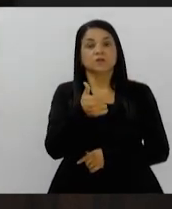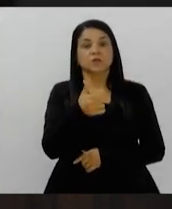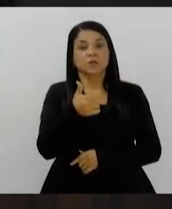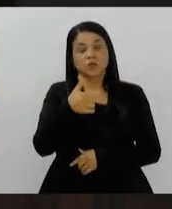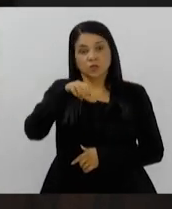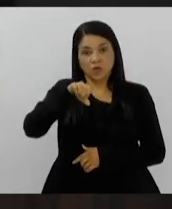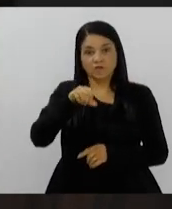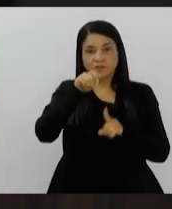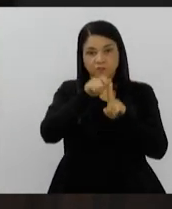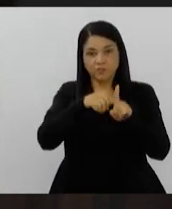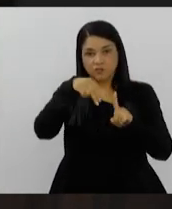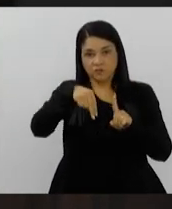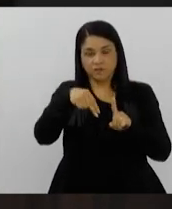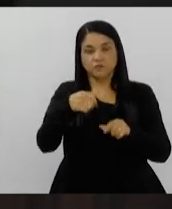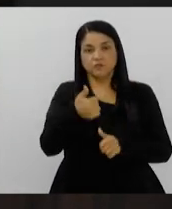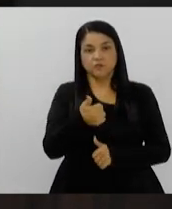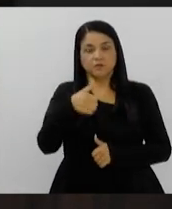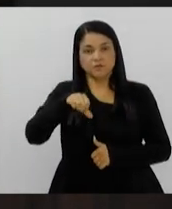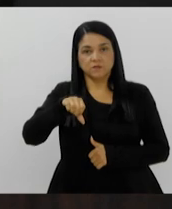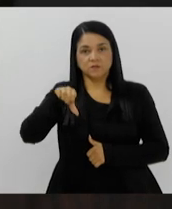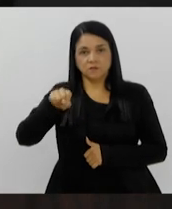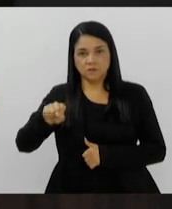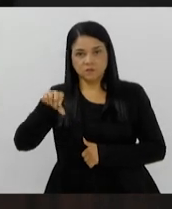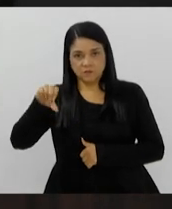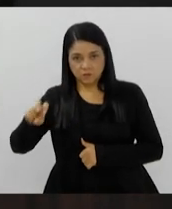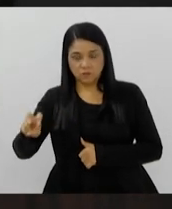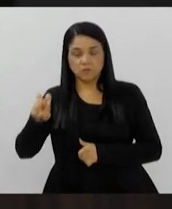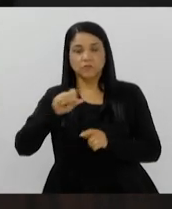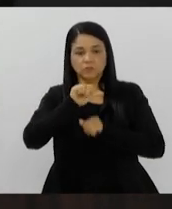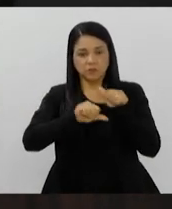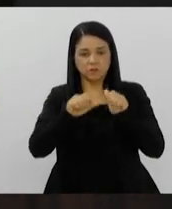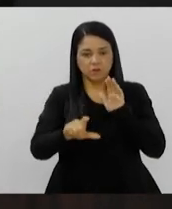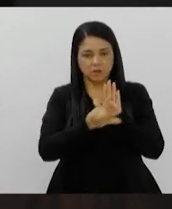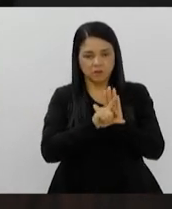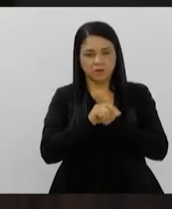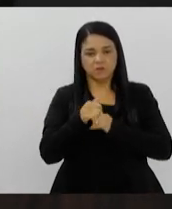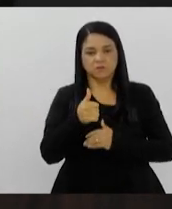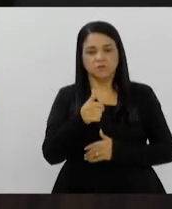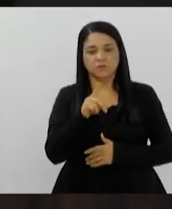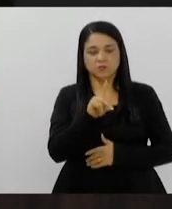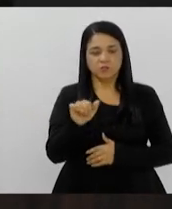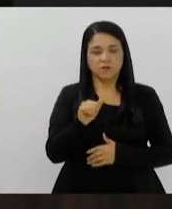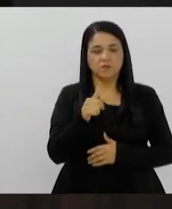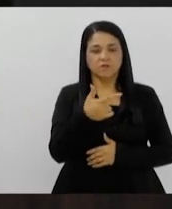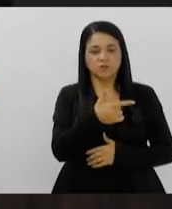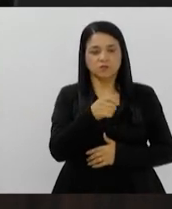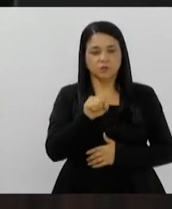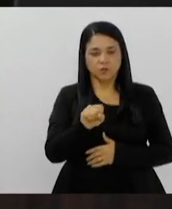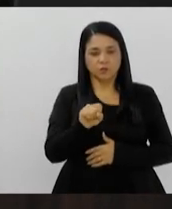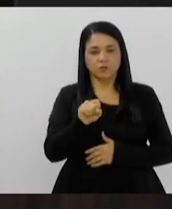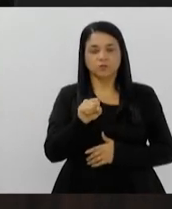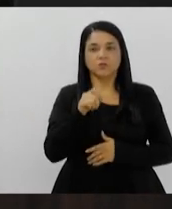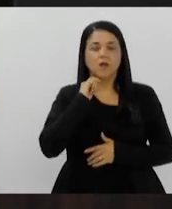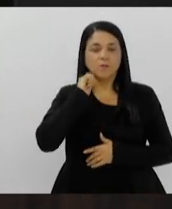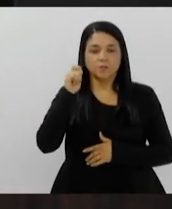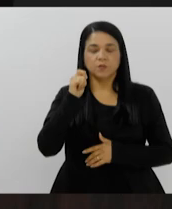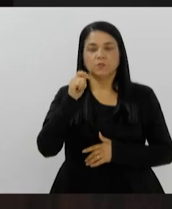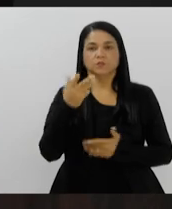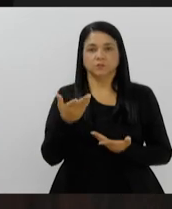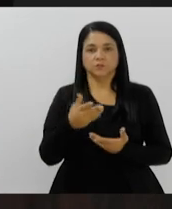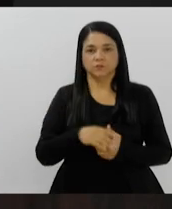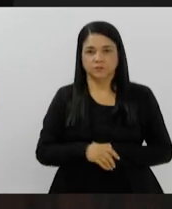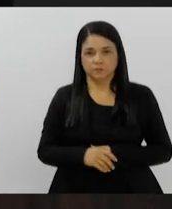1985, alterada pela Lei 9254, de 28 de abril de 2021 e da outras providências. Pela